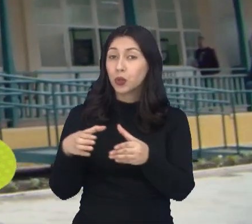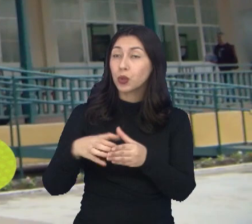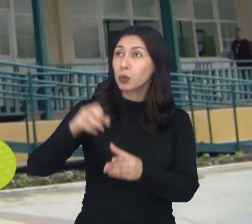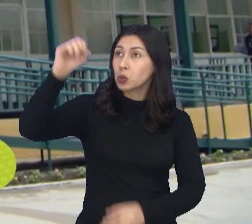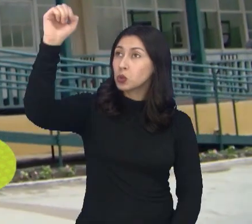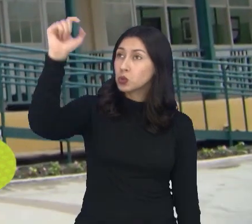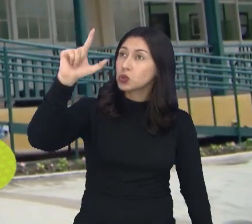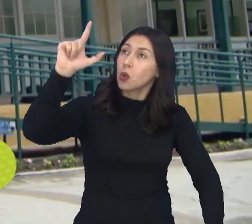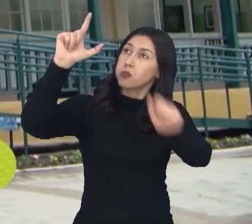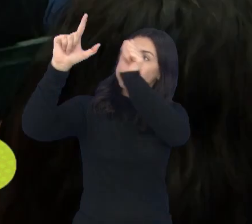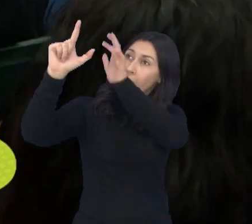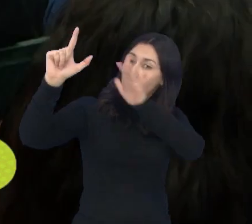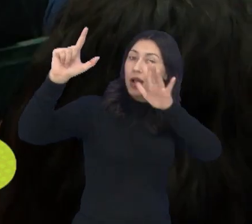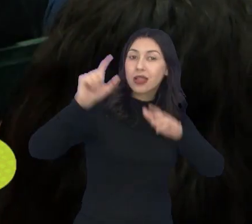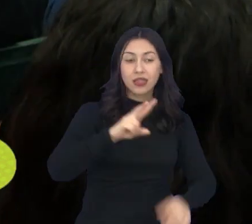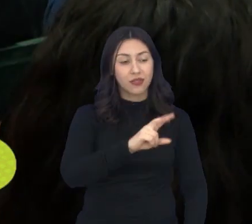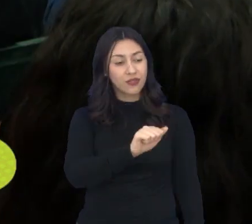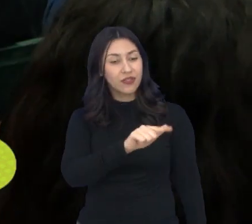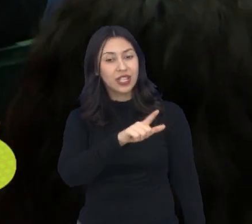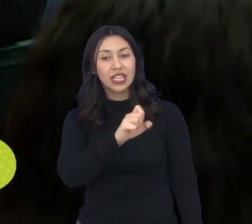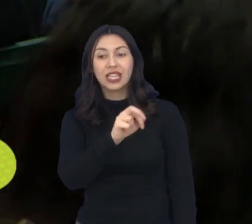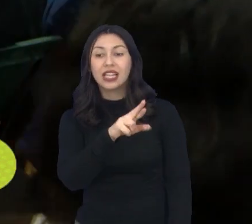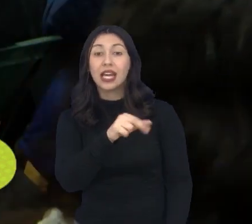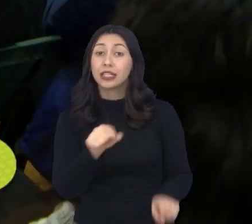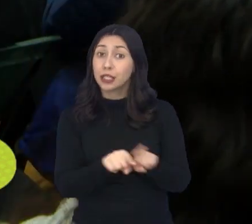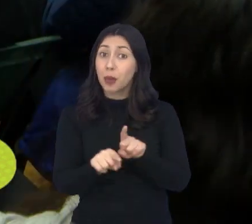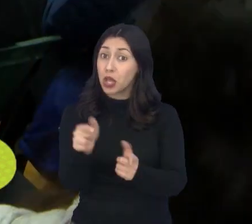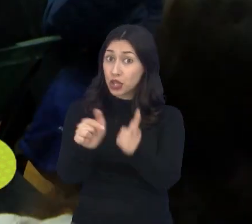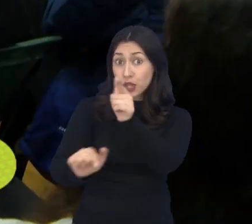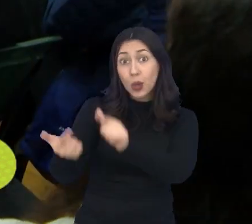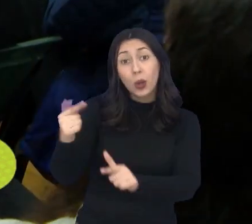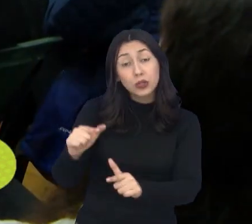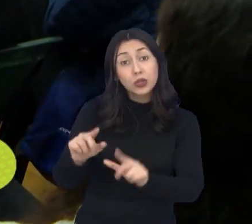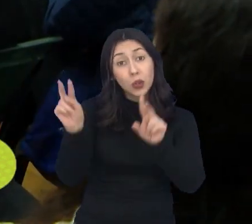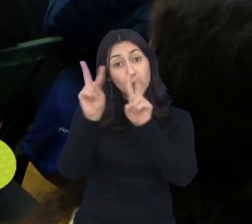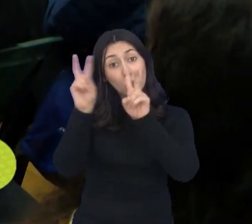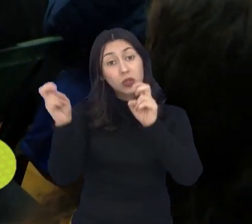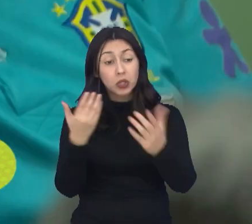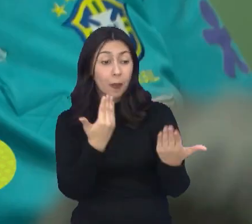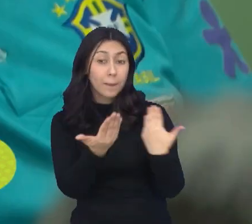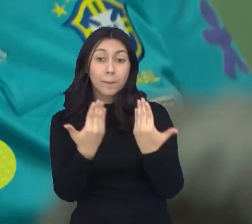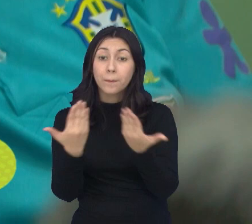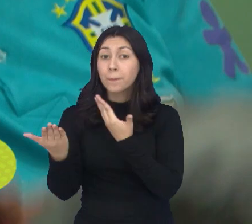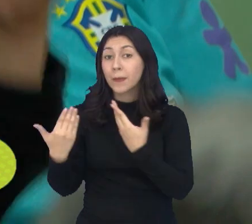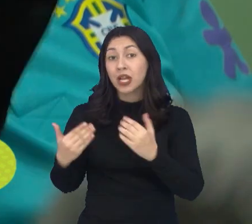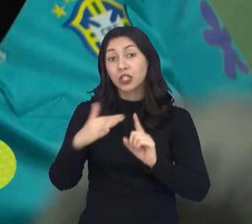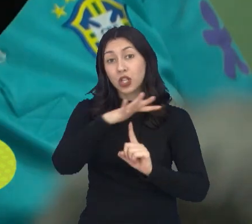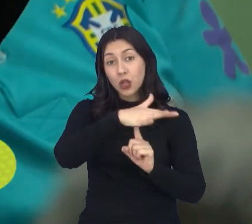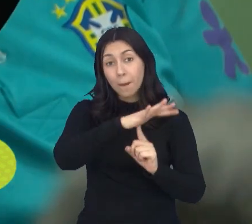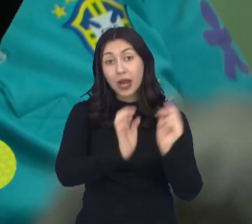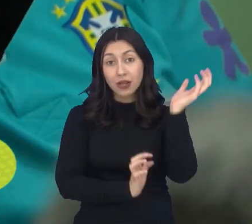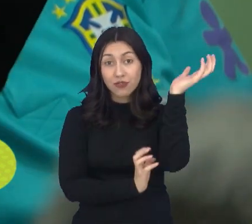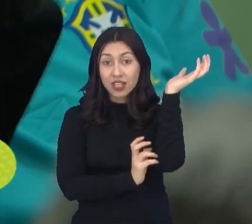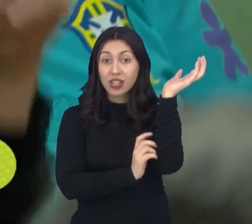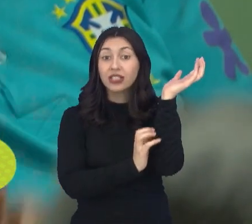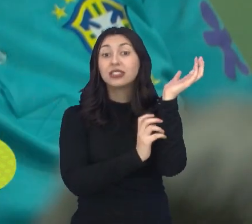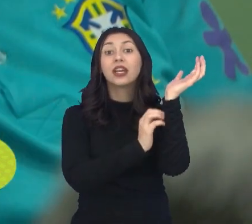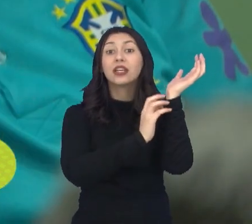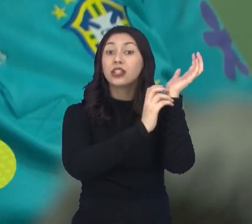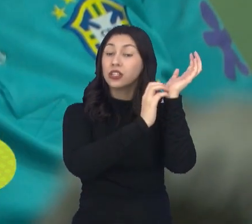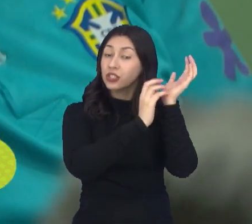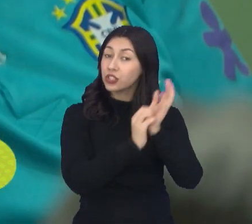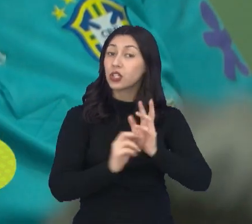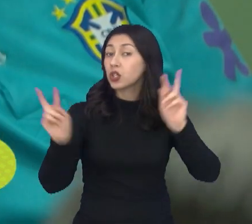e de outras jogadoras foram tema de um bate-papo no Parque Vicentina Aranha, sobre o pontapé inicial do